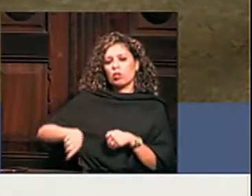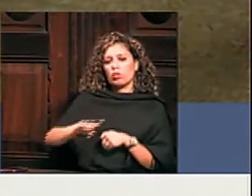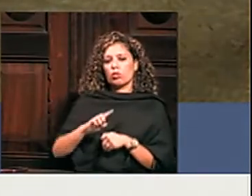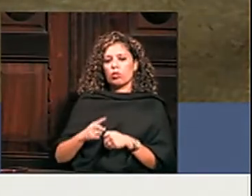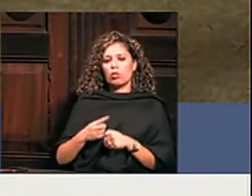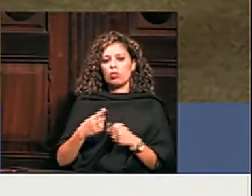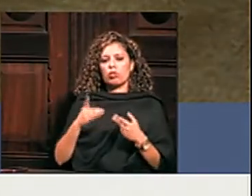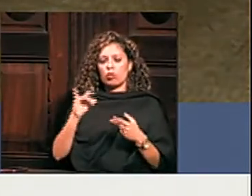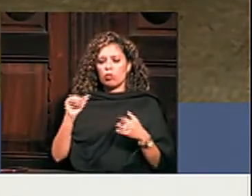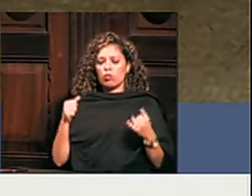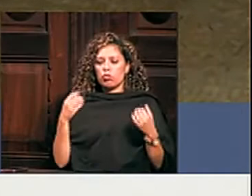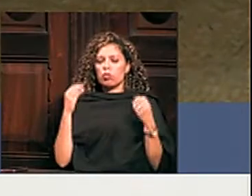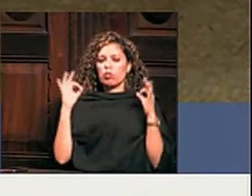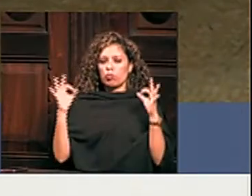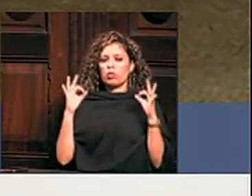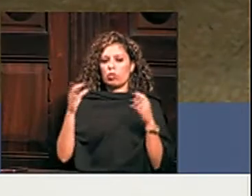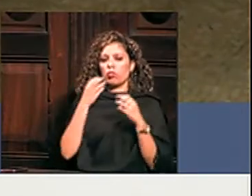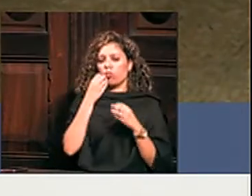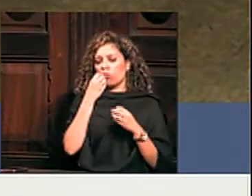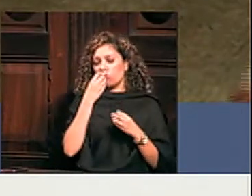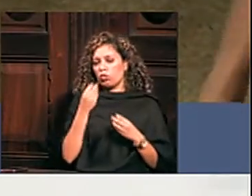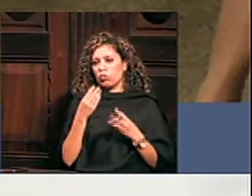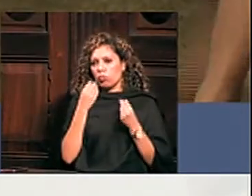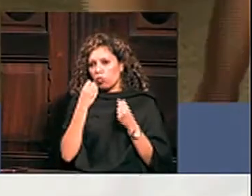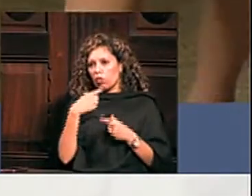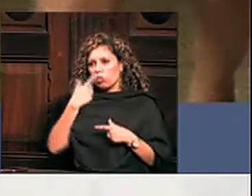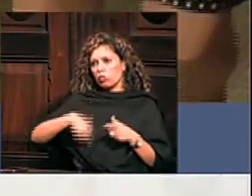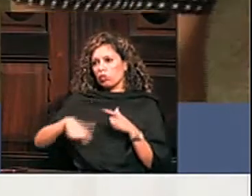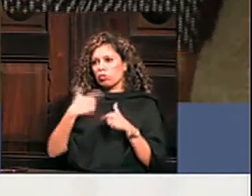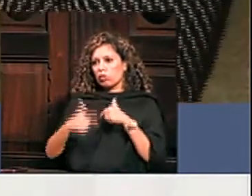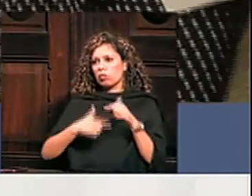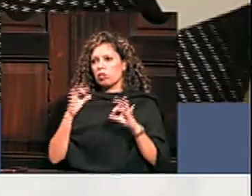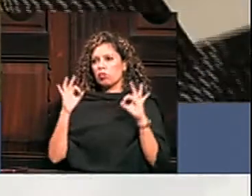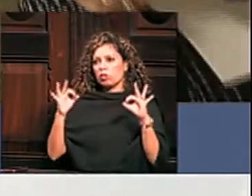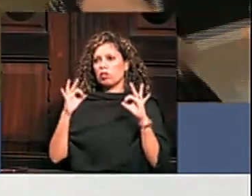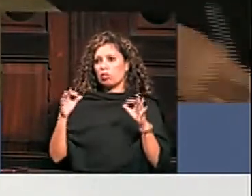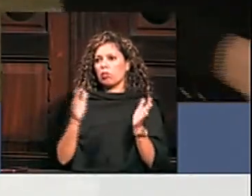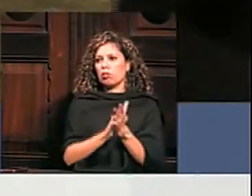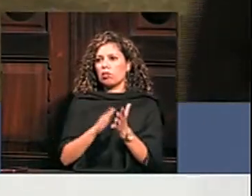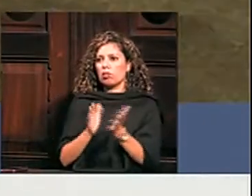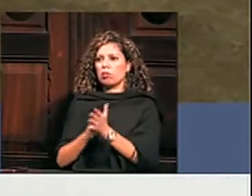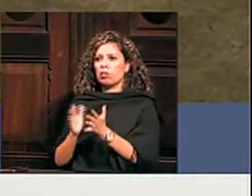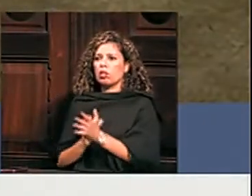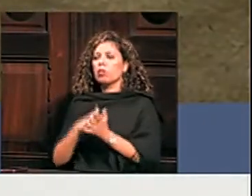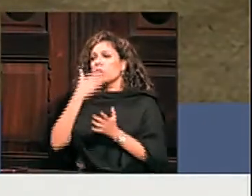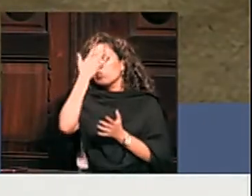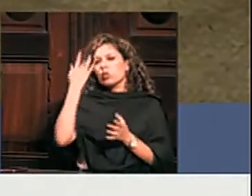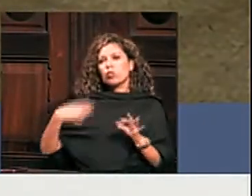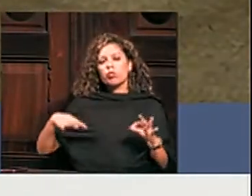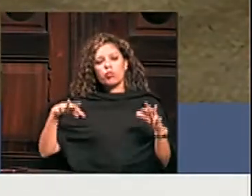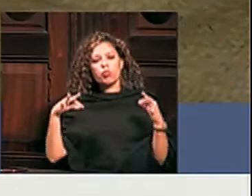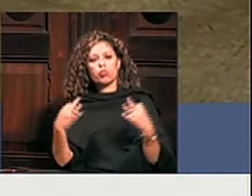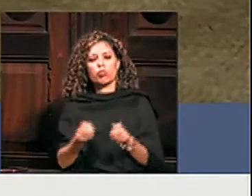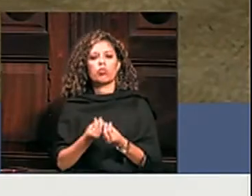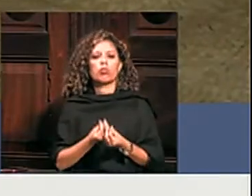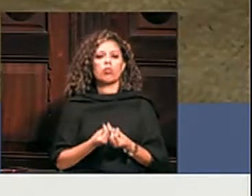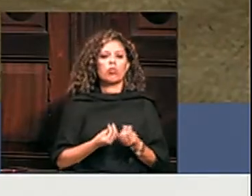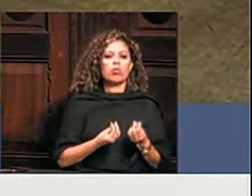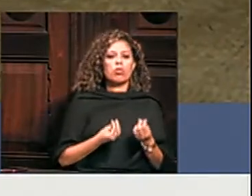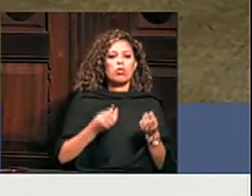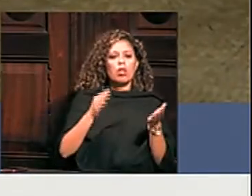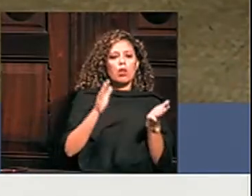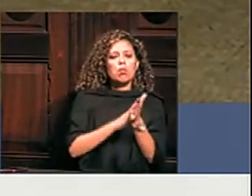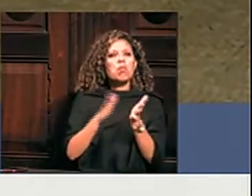dia muito produtivo para todos. Parabéns a todos os caminhoneiros, parabéns aos servidores da